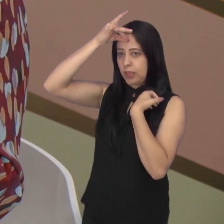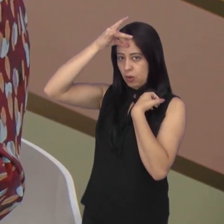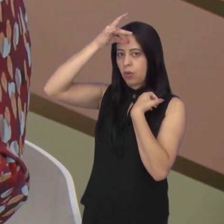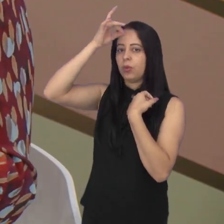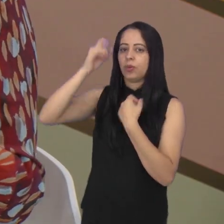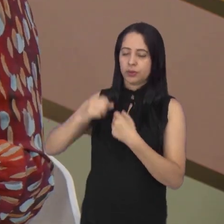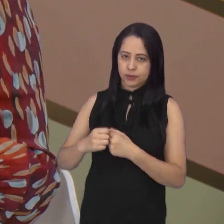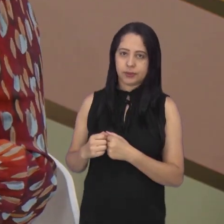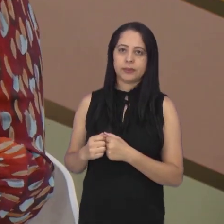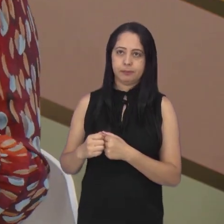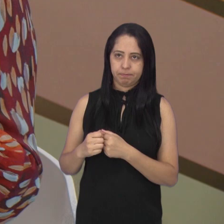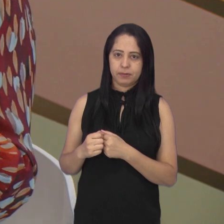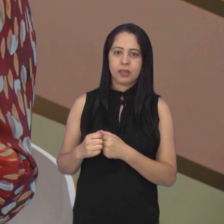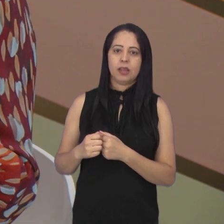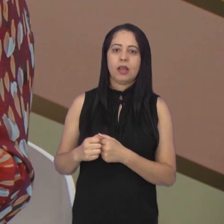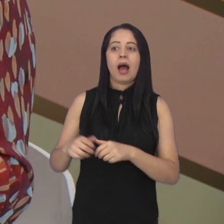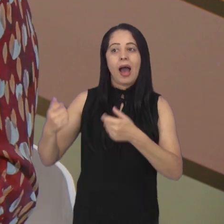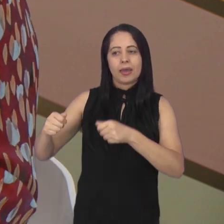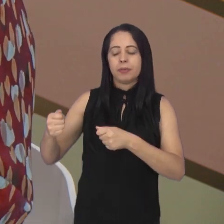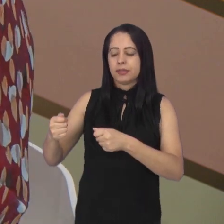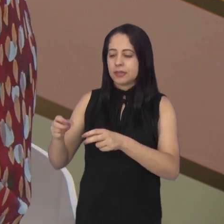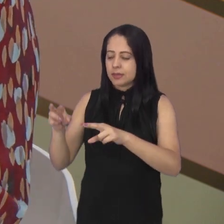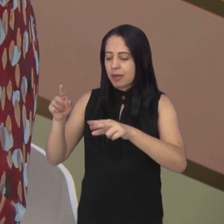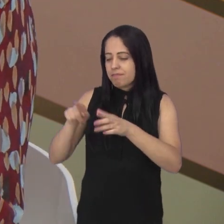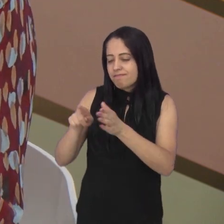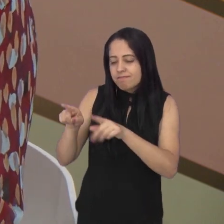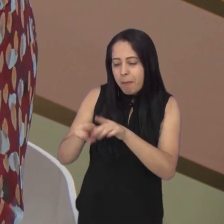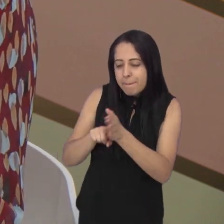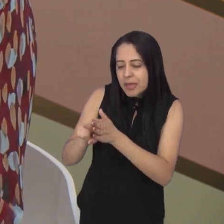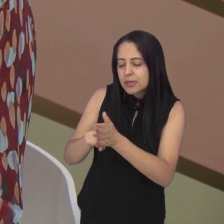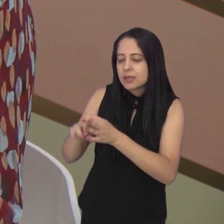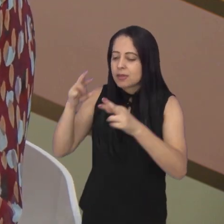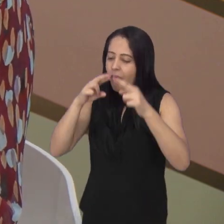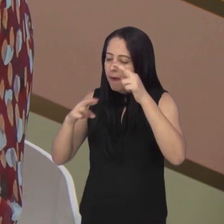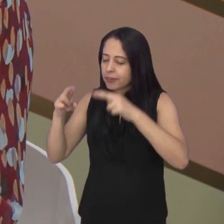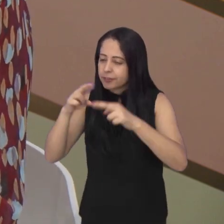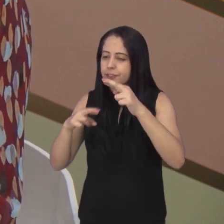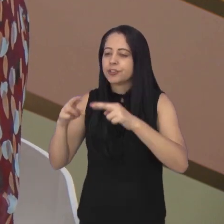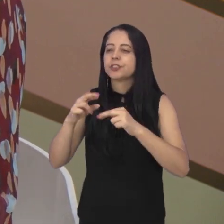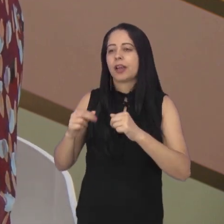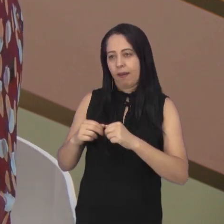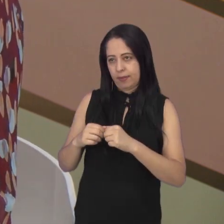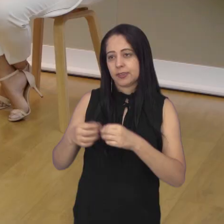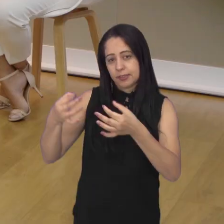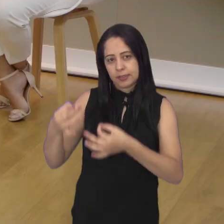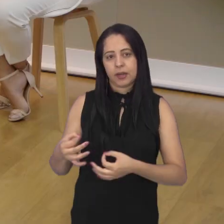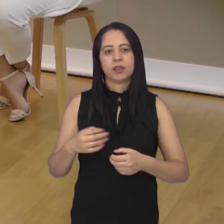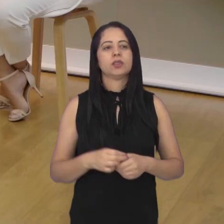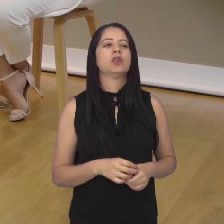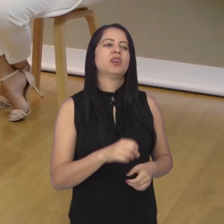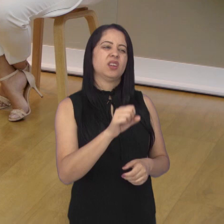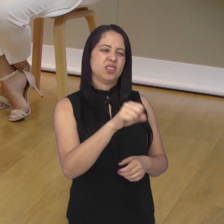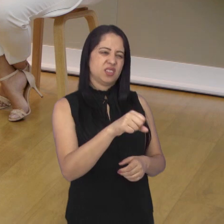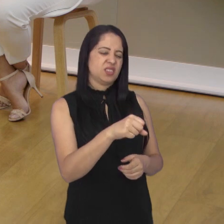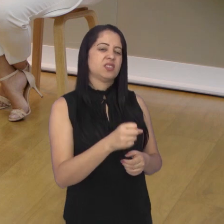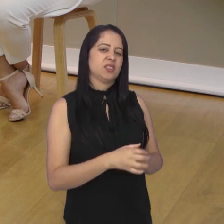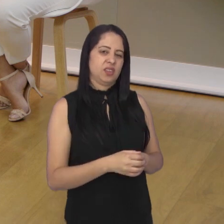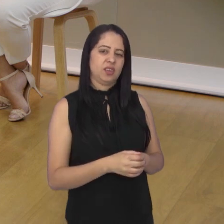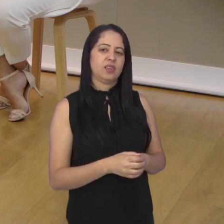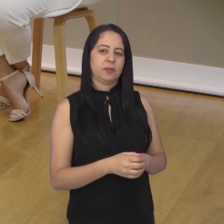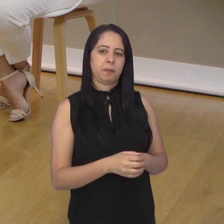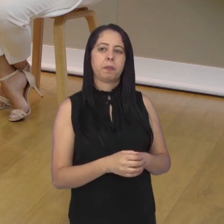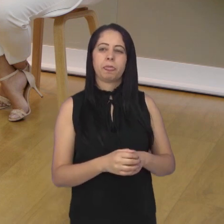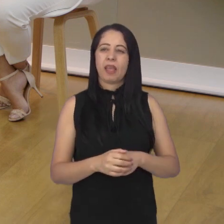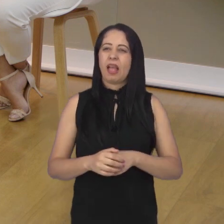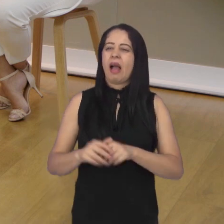pensar junto e achar uma hipótese importante que pode estar associada com o medicamento. Mas não é tão comum, né? As pessoas não passam mal com medicamentos. Não,